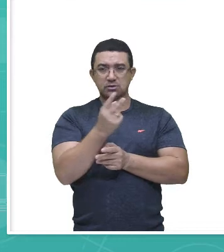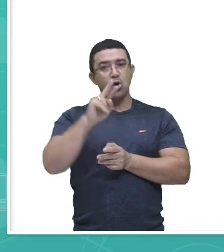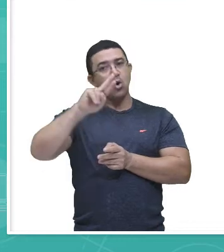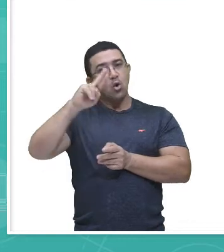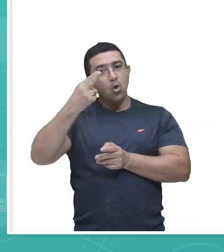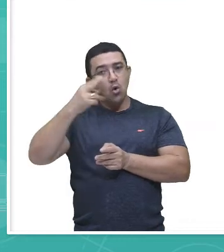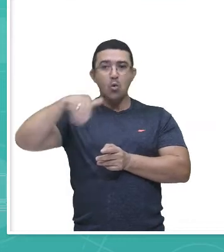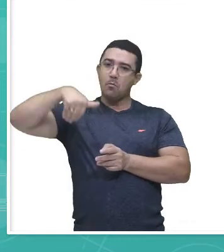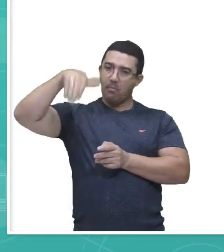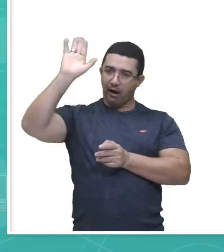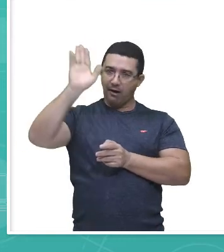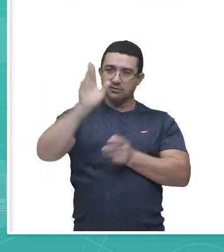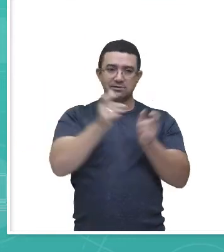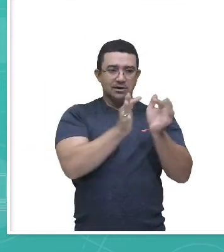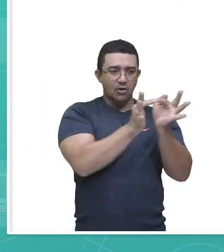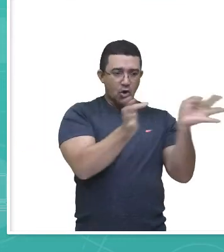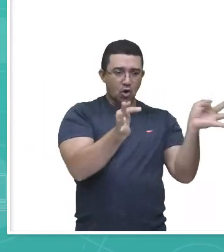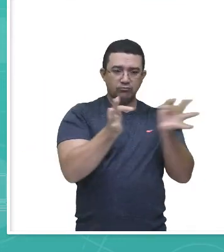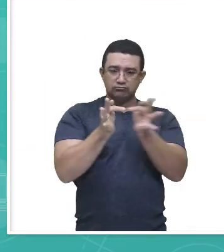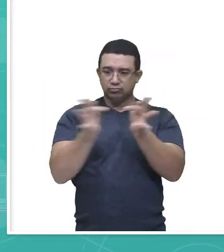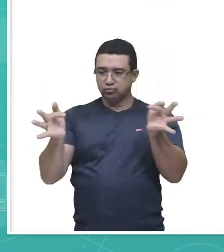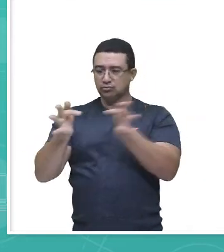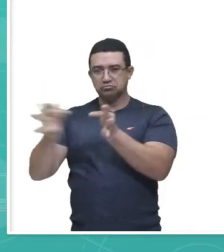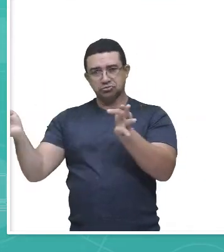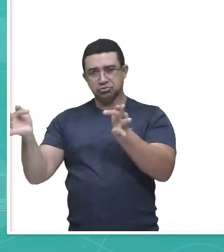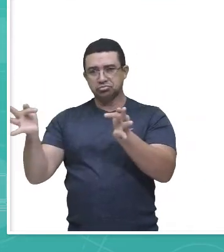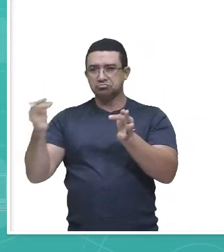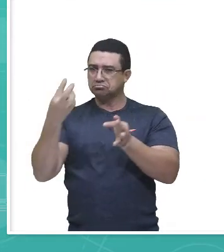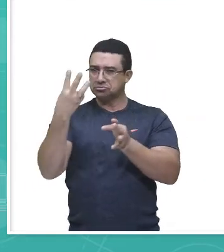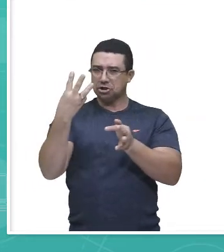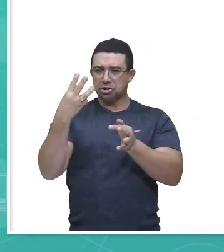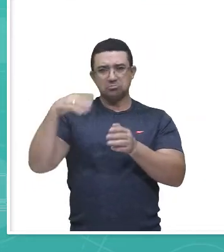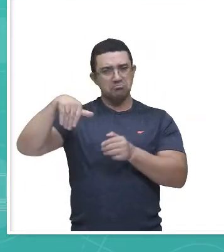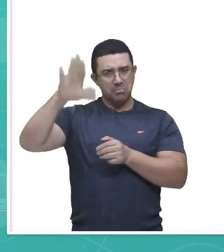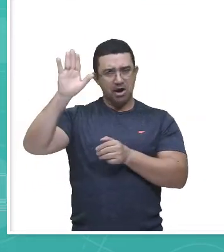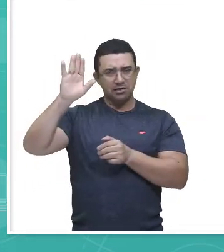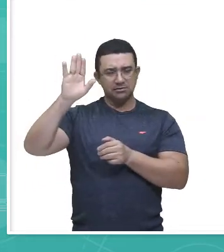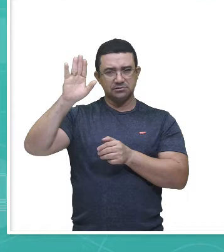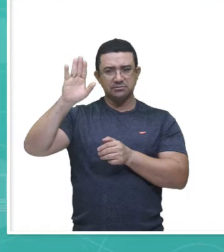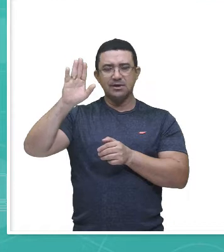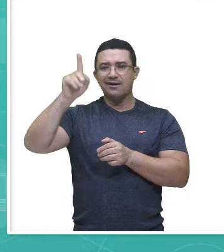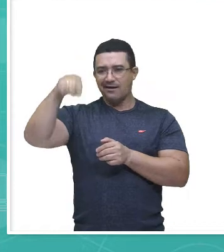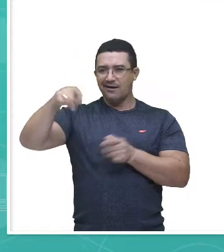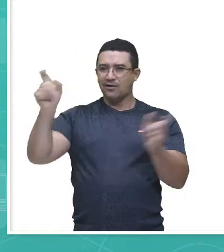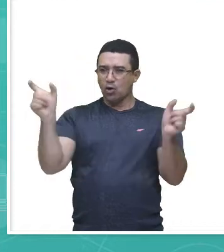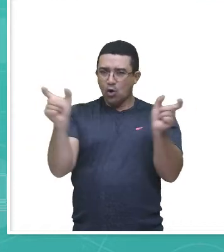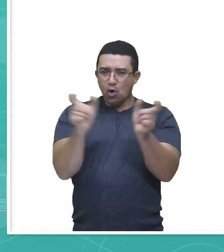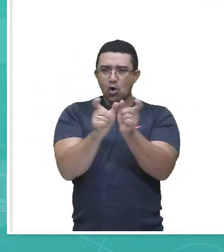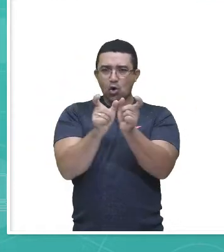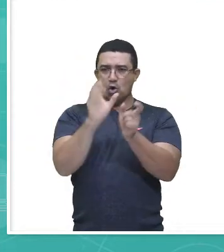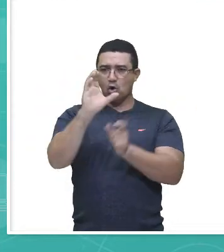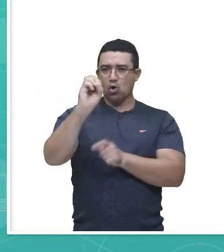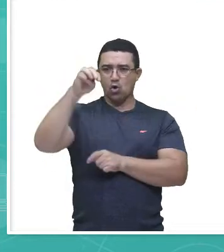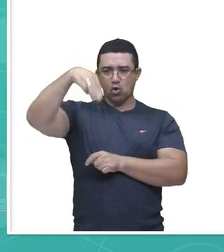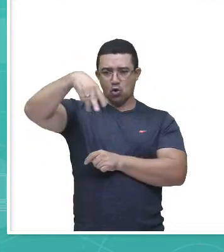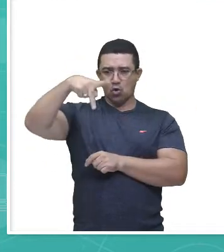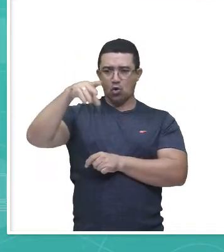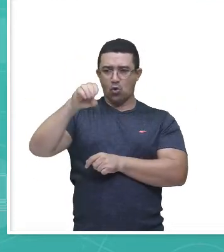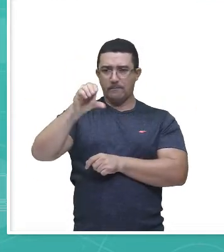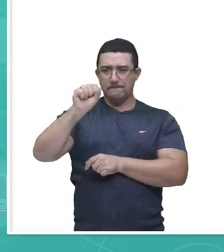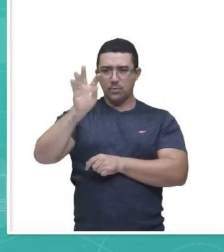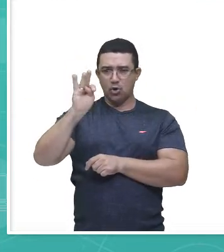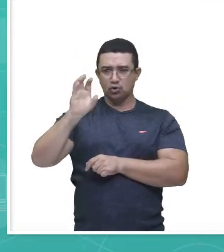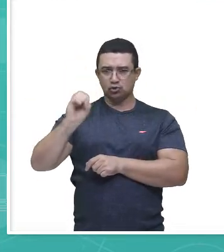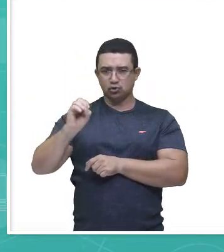período, ele já não é simples, mas ele já é composto, isso aí nós já